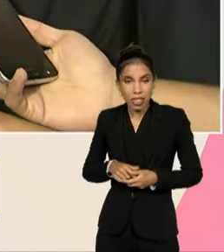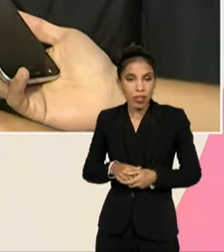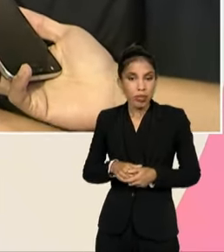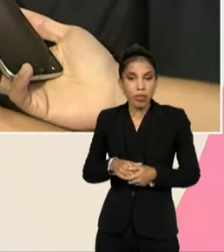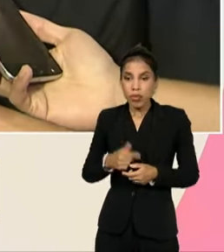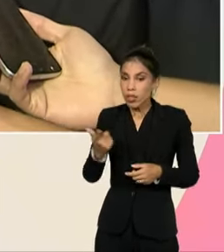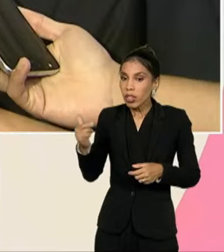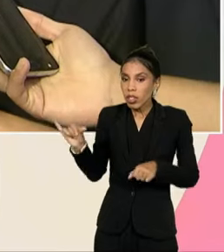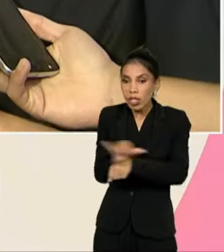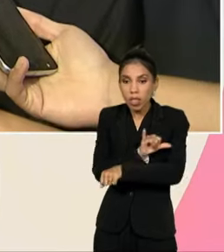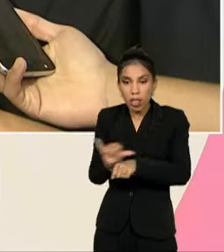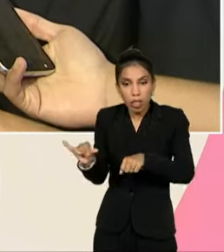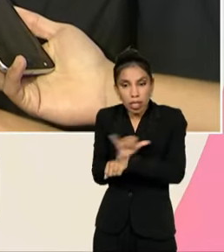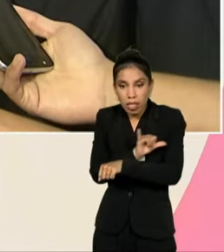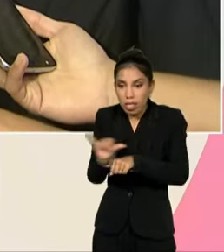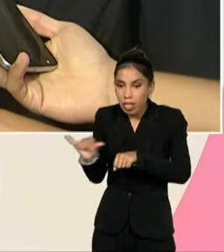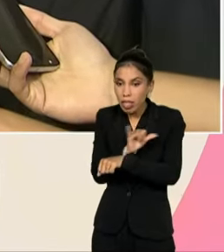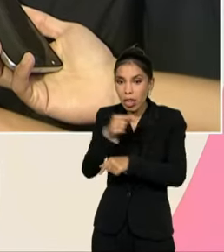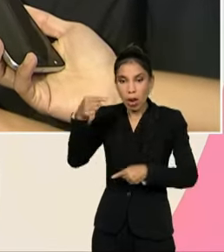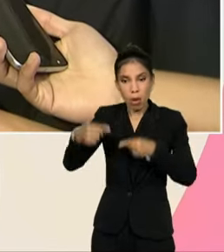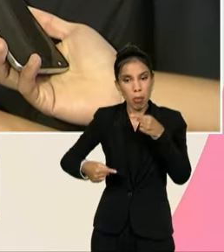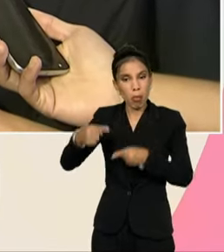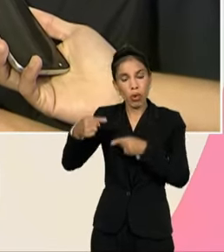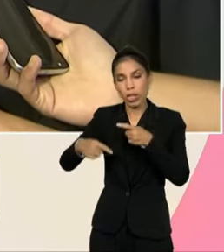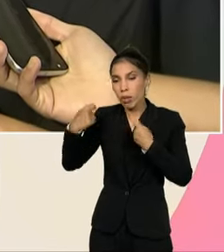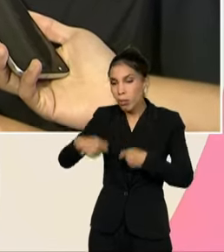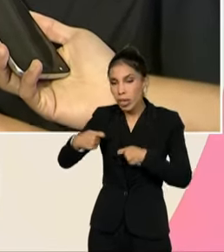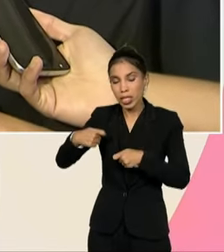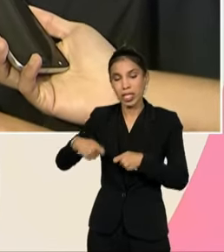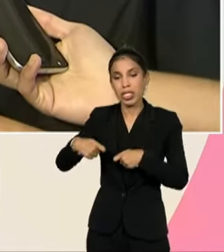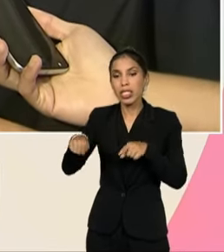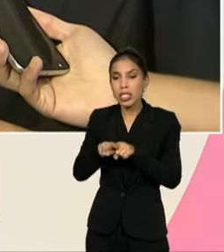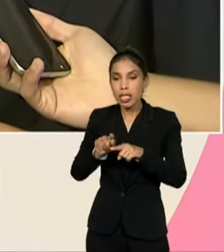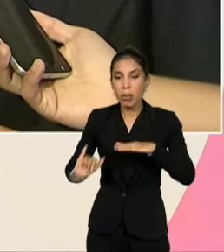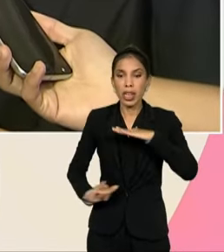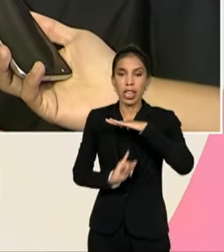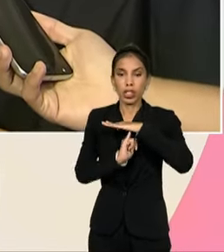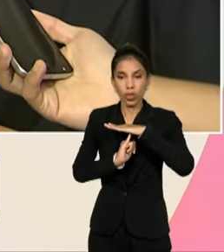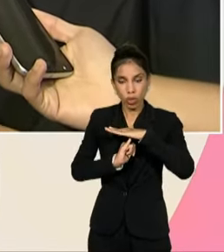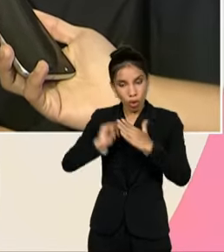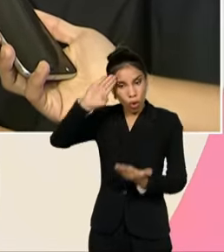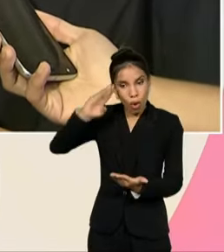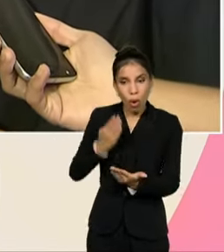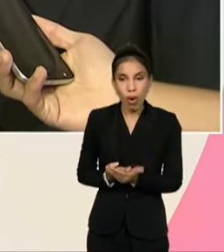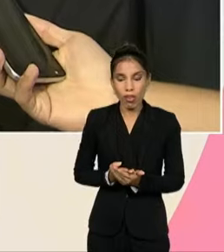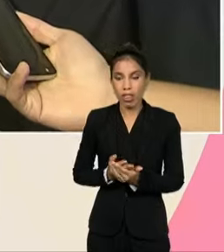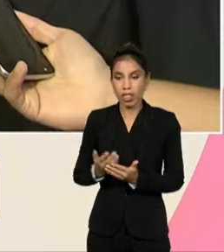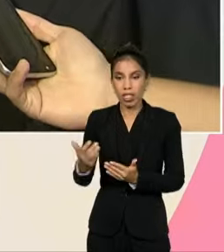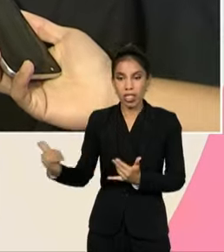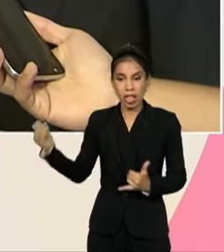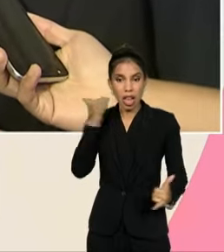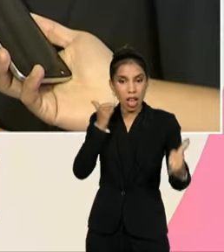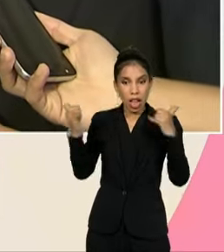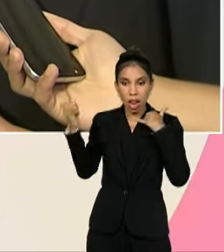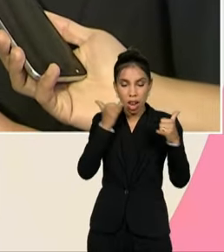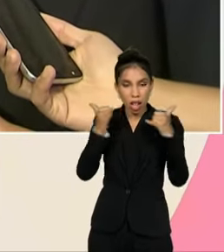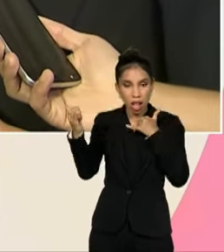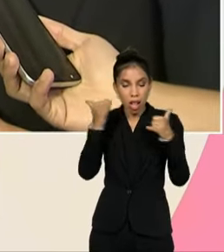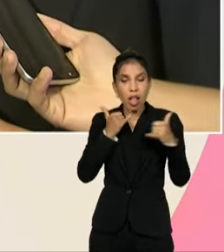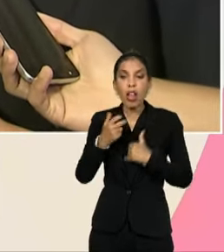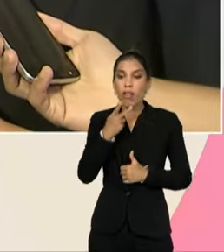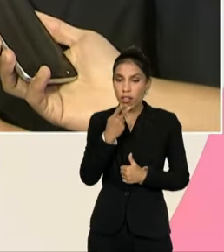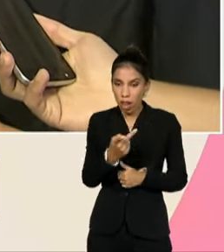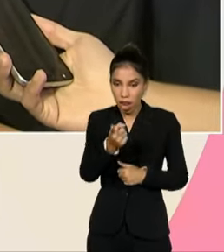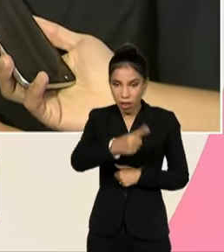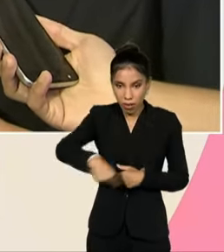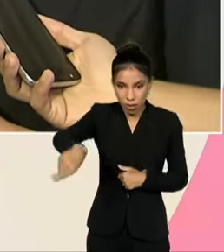a saída está na política... Não está em outro lugar, e a série está nas instituições. Nas instituições também. O que eu recebi de ligação ontem, faço questão absoluta de dizer